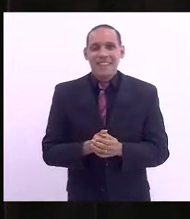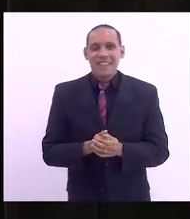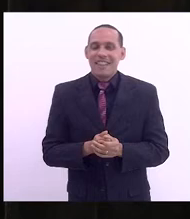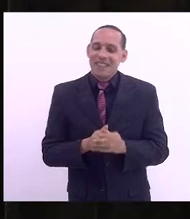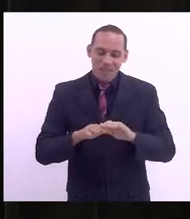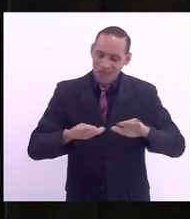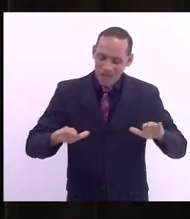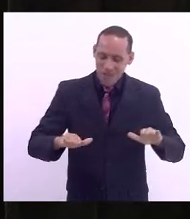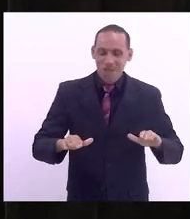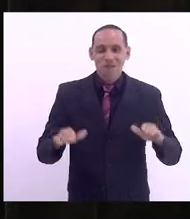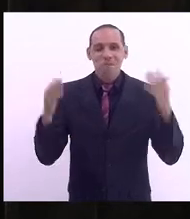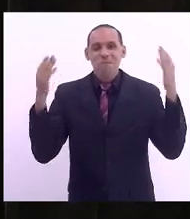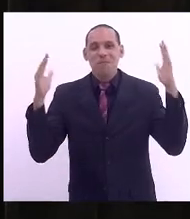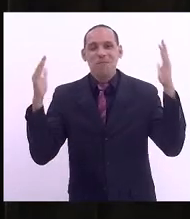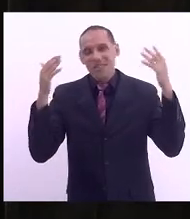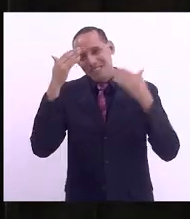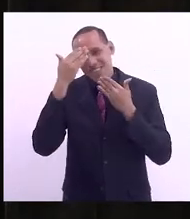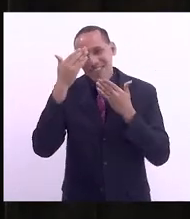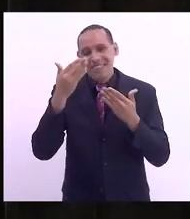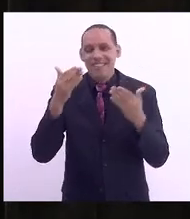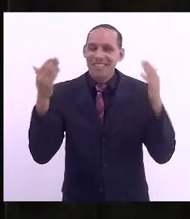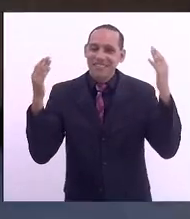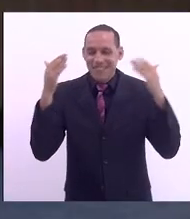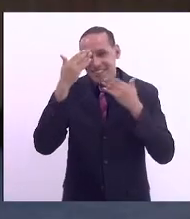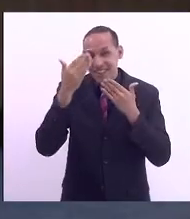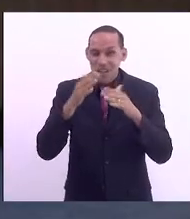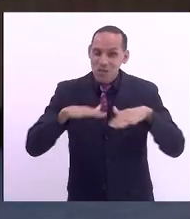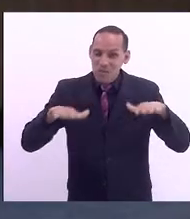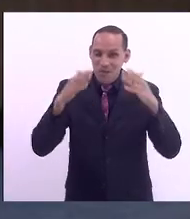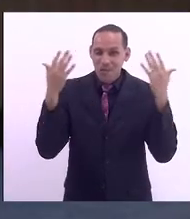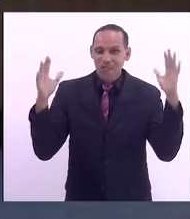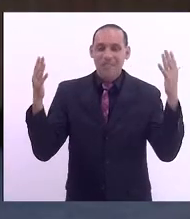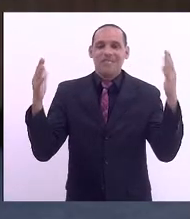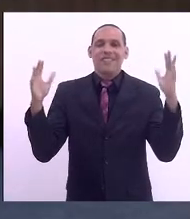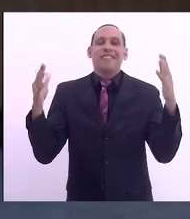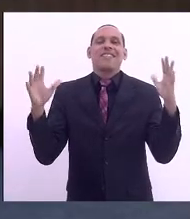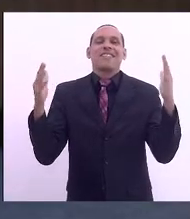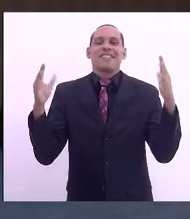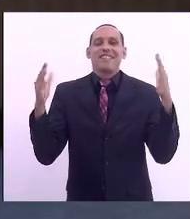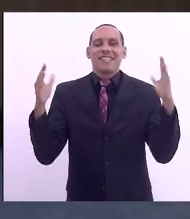É isso. Obrigado. Obrigado a todos.